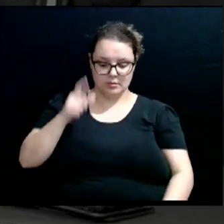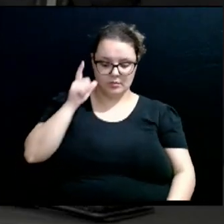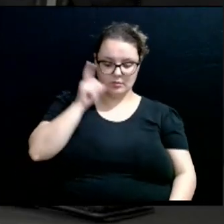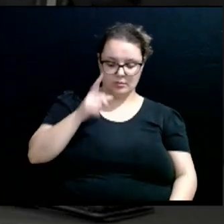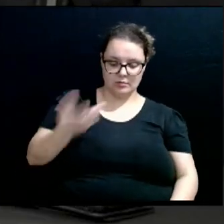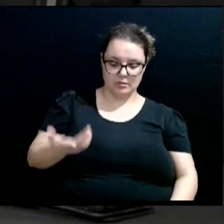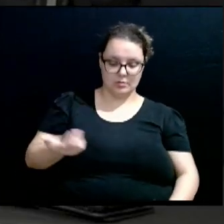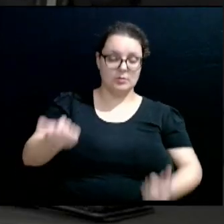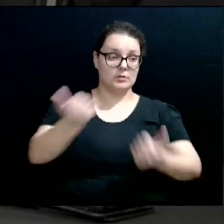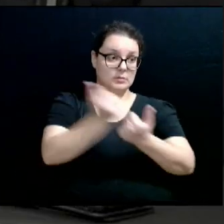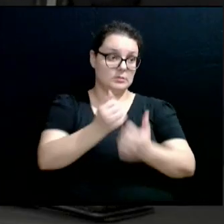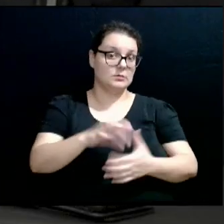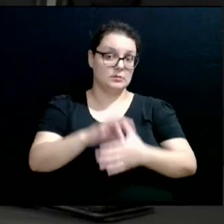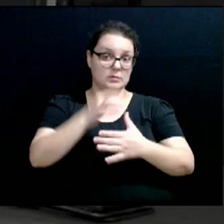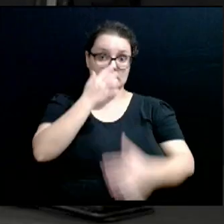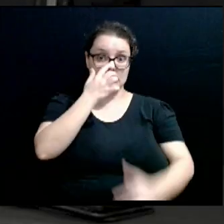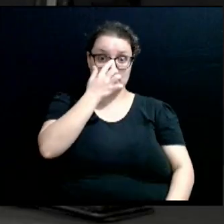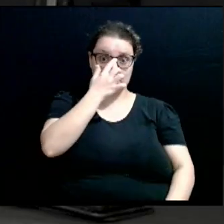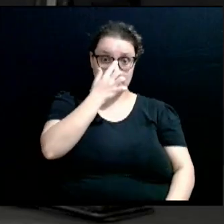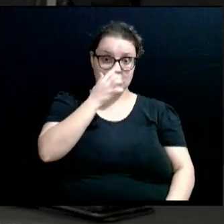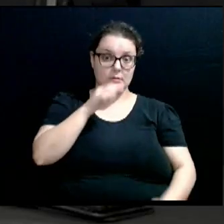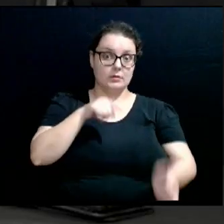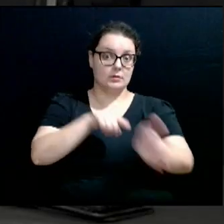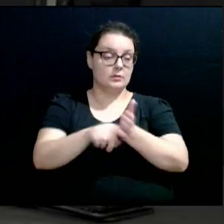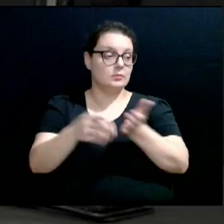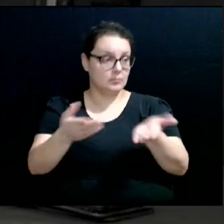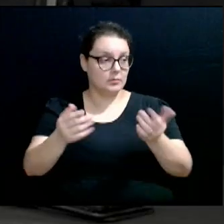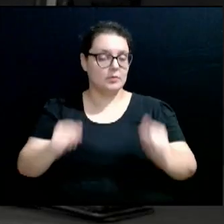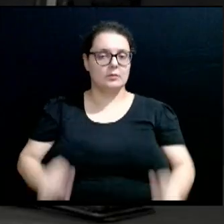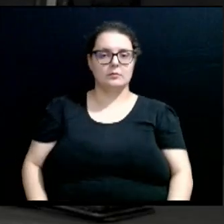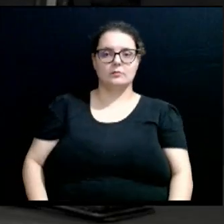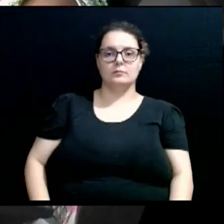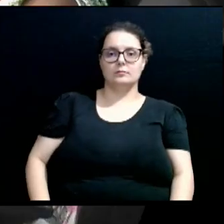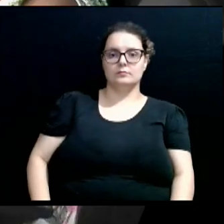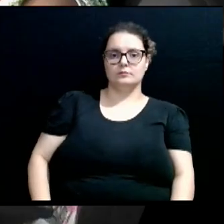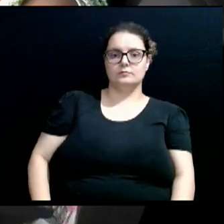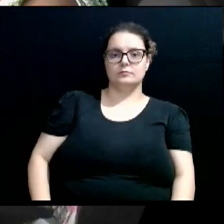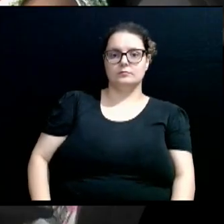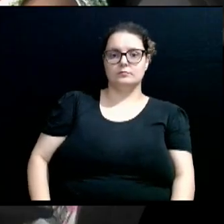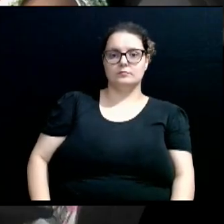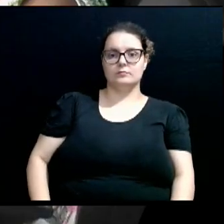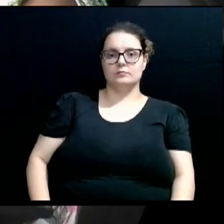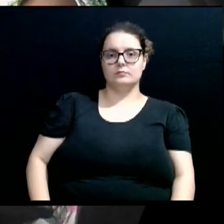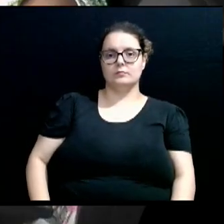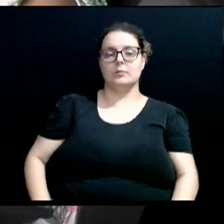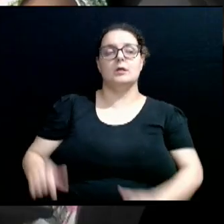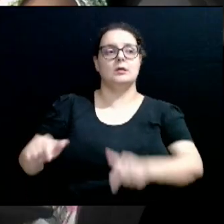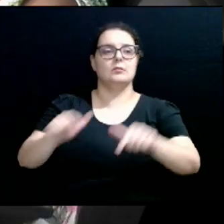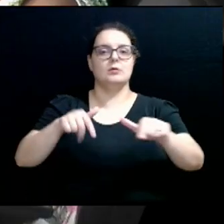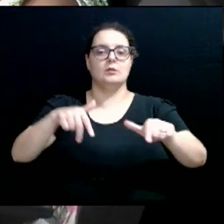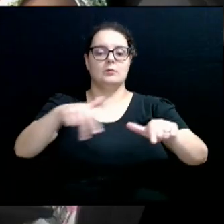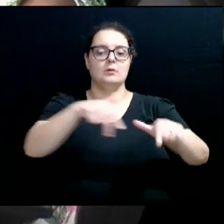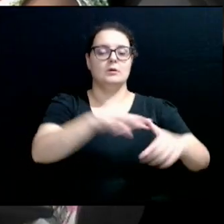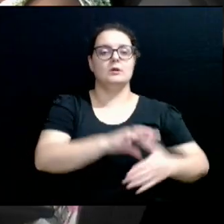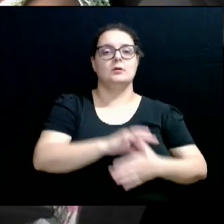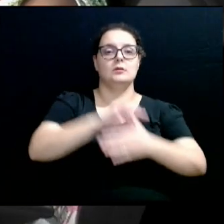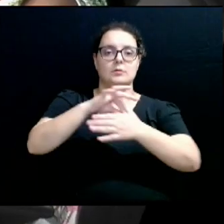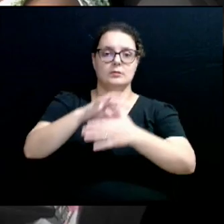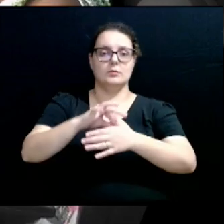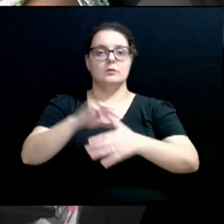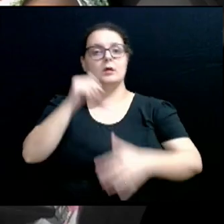Aí eu pergunto para vocês, ocupar esses espaços de liderança sendo mulheres